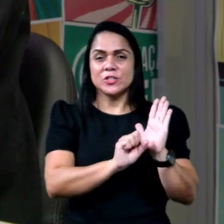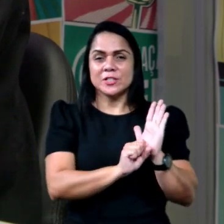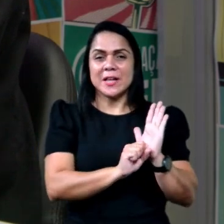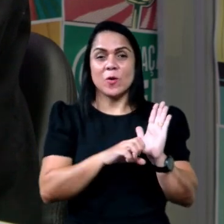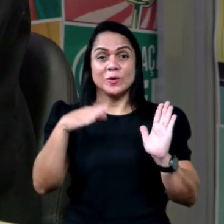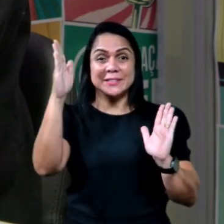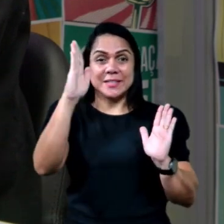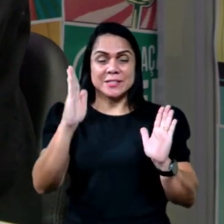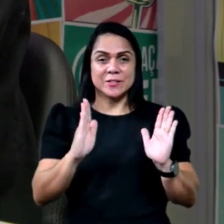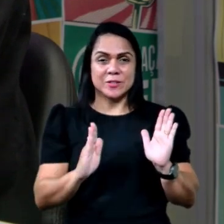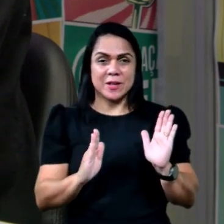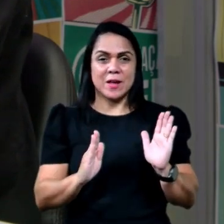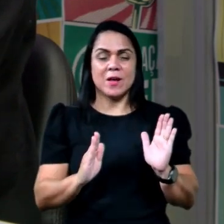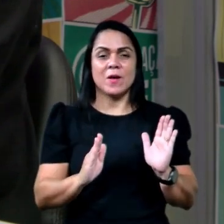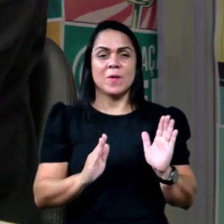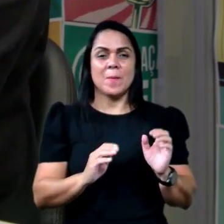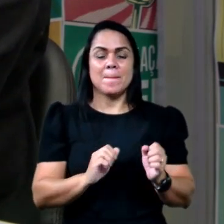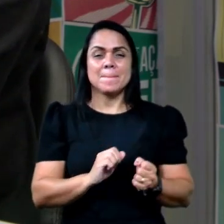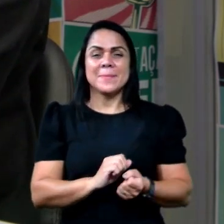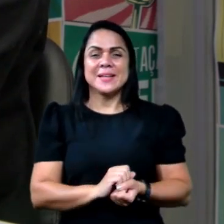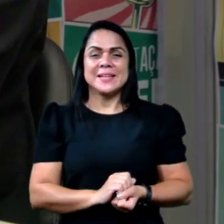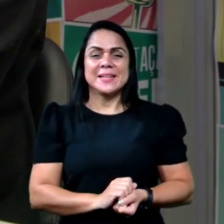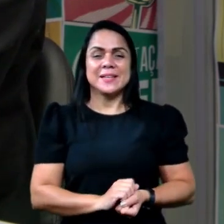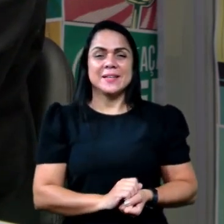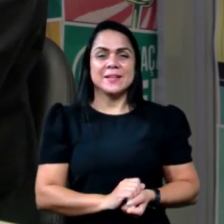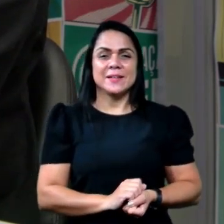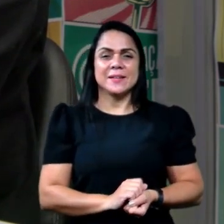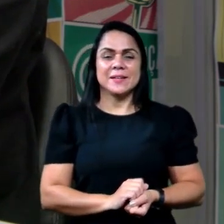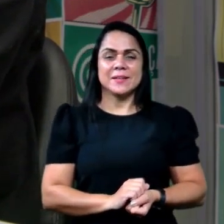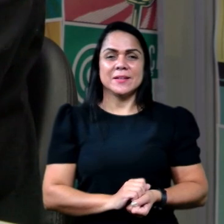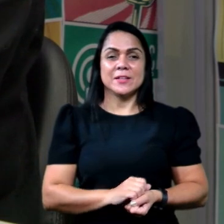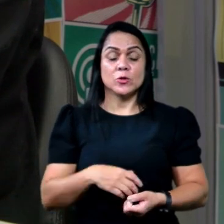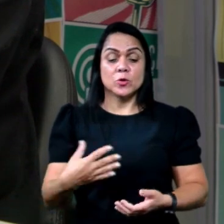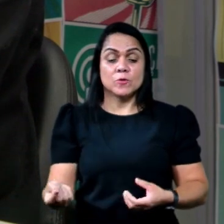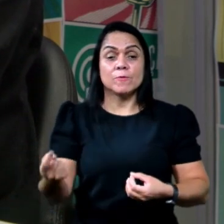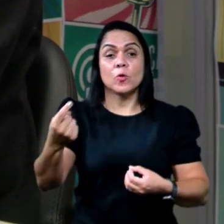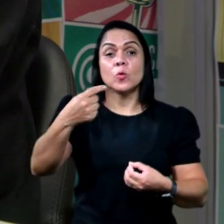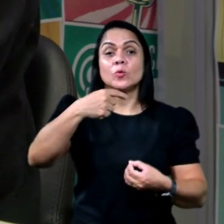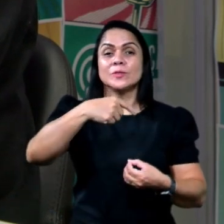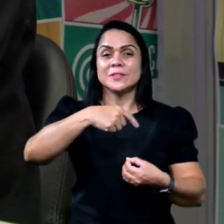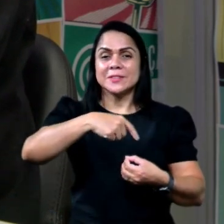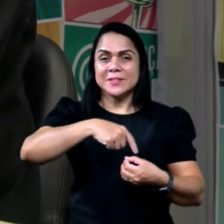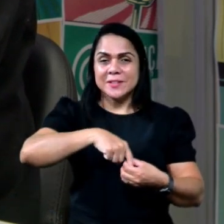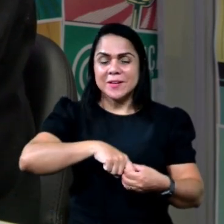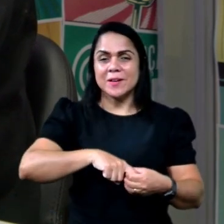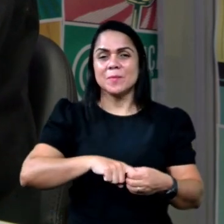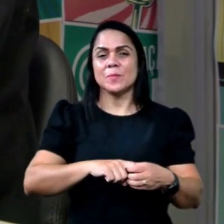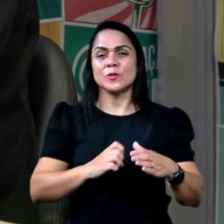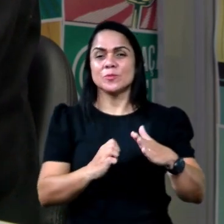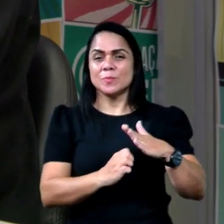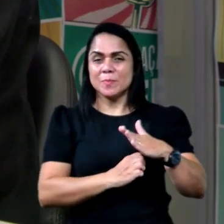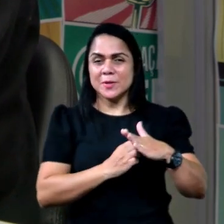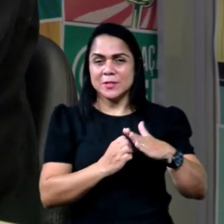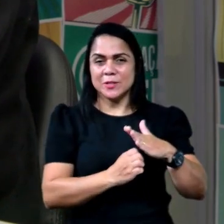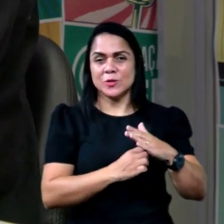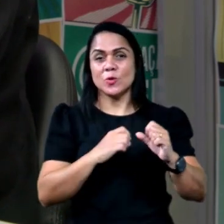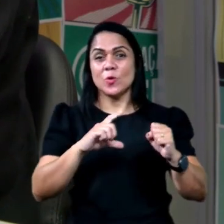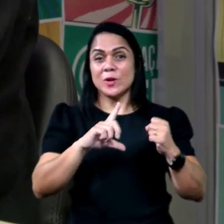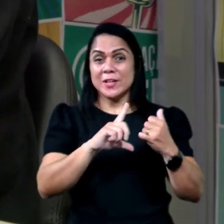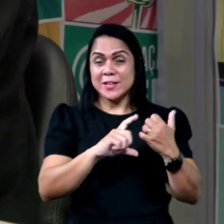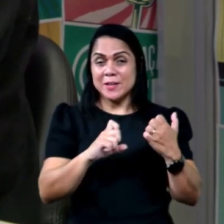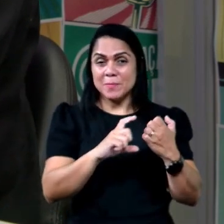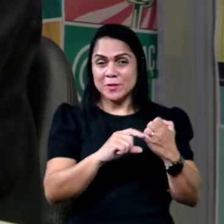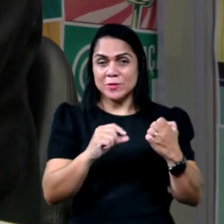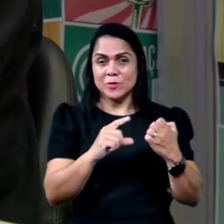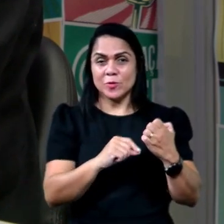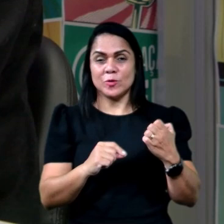gente submetia projetos que tivessem a ver com a retomada para microempreendedores ou empreendedores individuais.